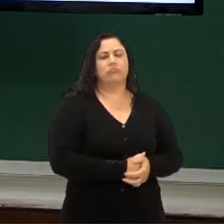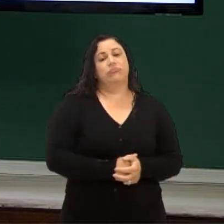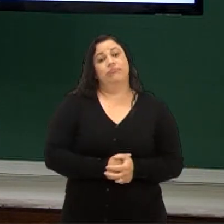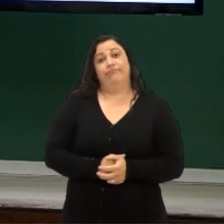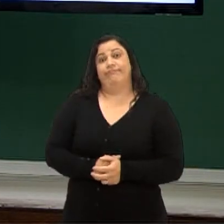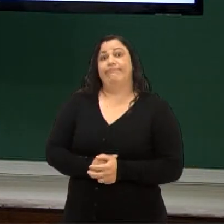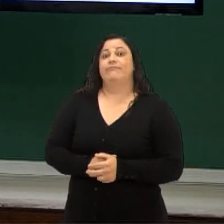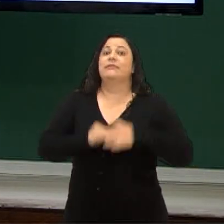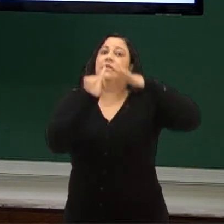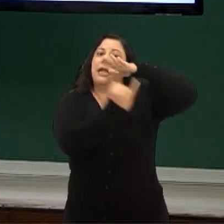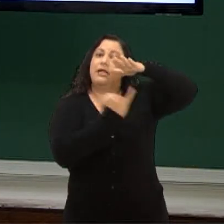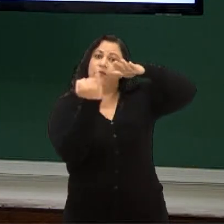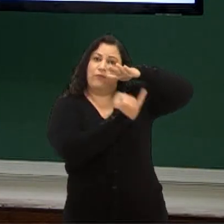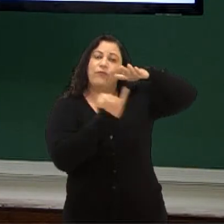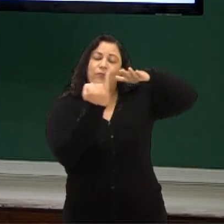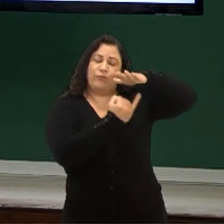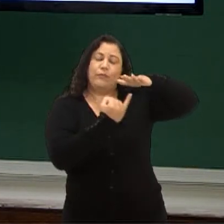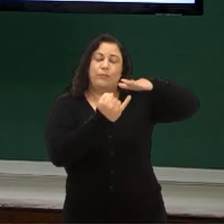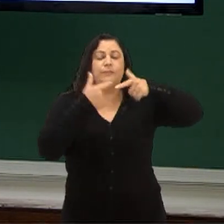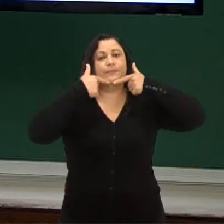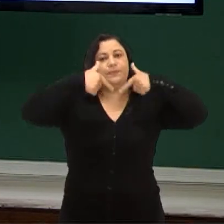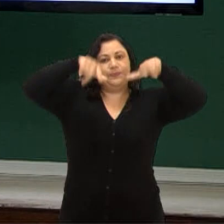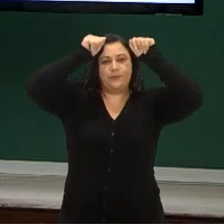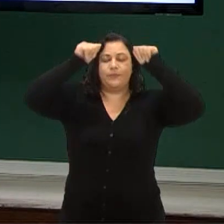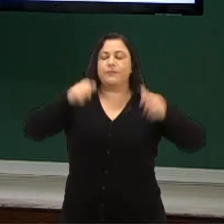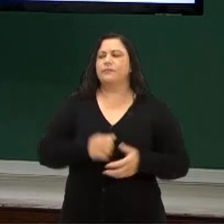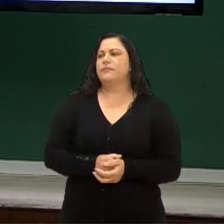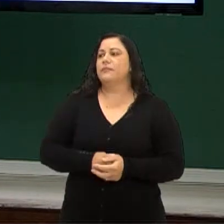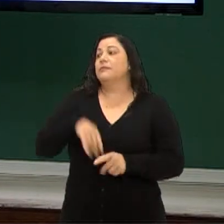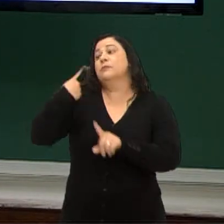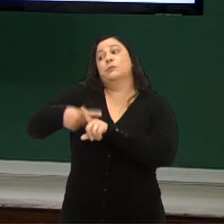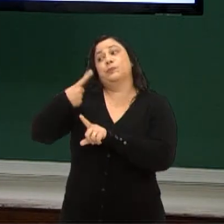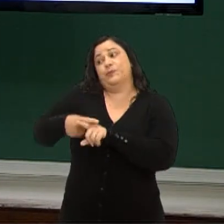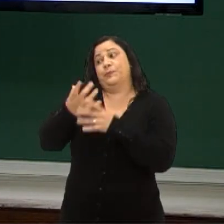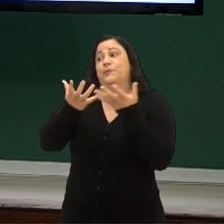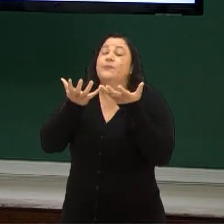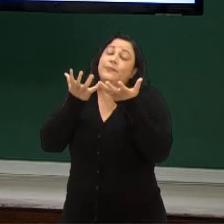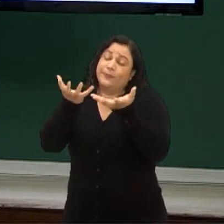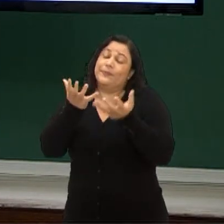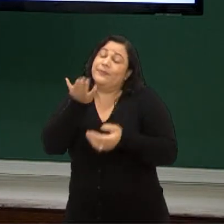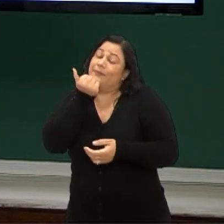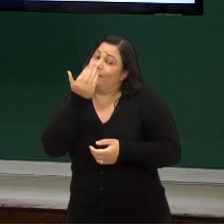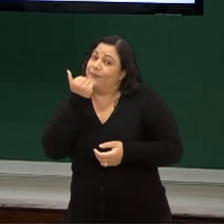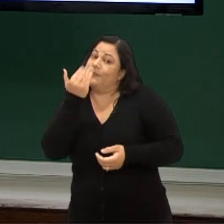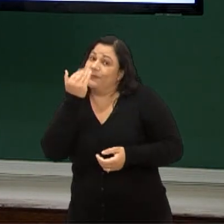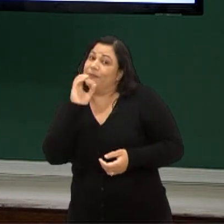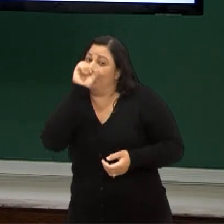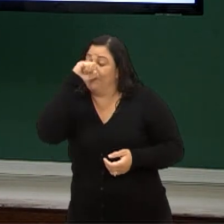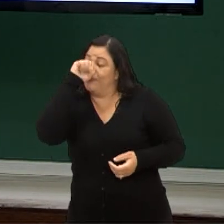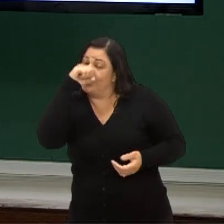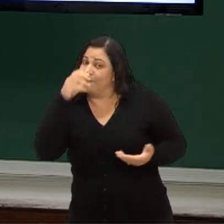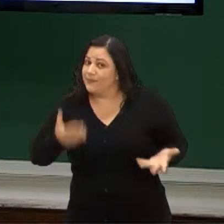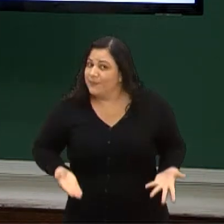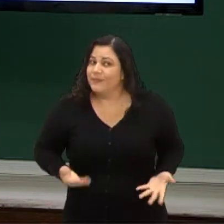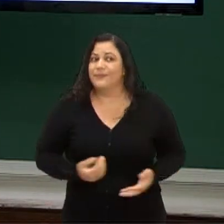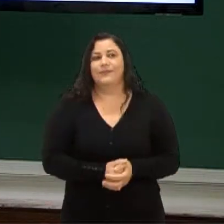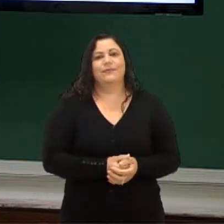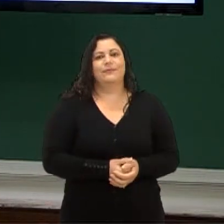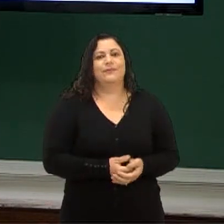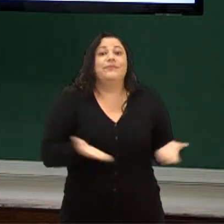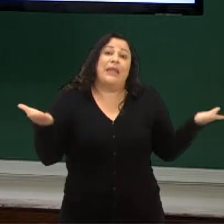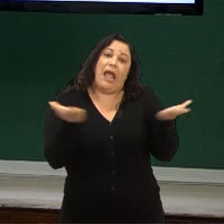efeitos coloquiais. Daí ela responde, porque quer comer os porquinhos. O desalmado, olha... Agora vem fazer o